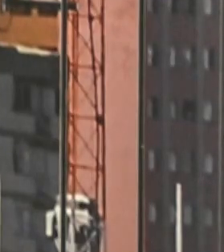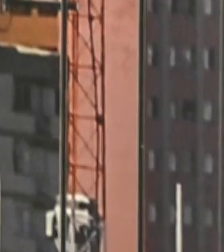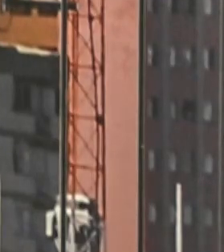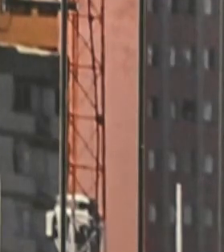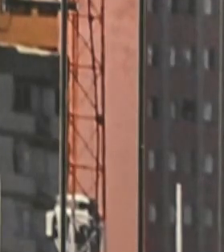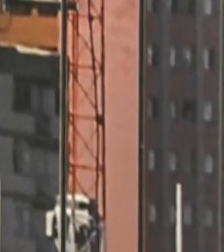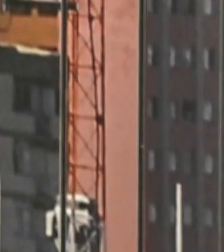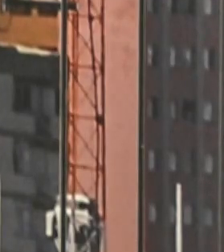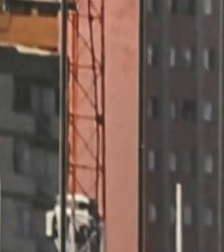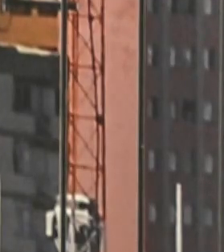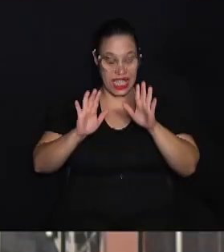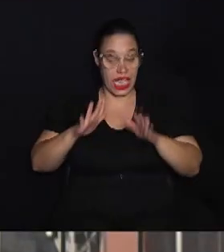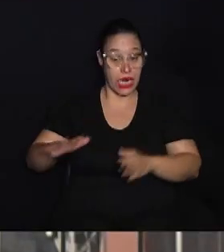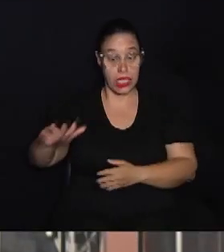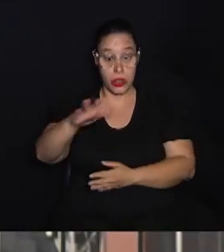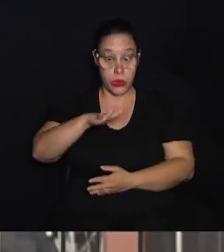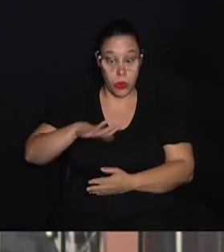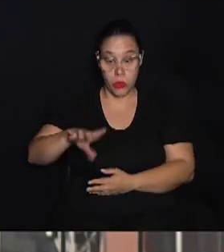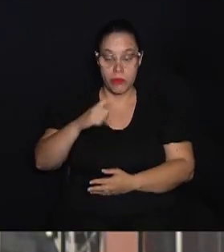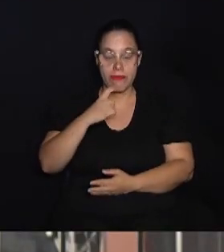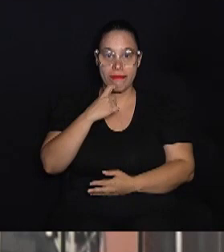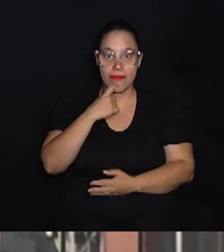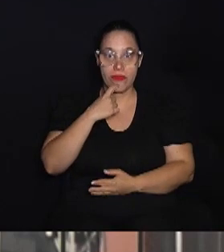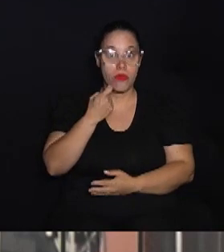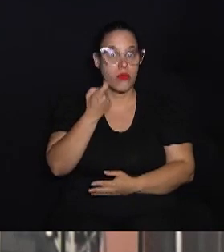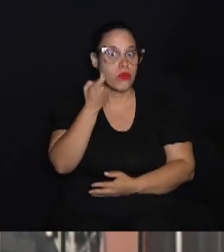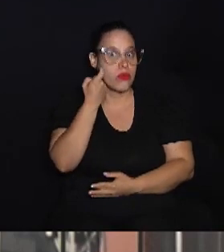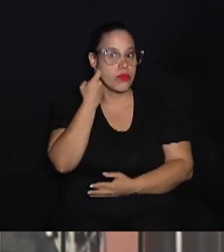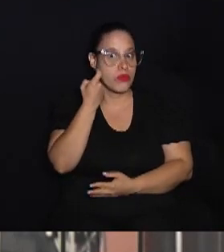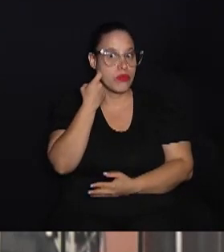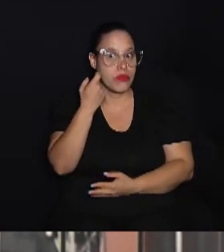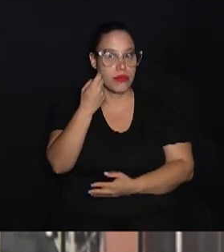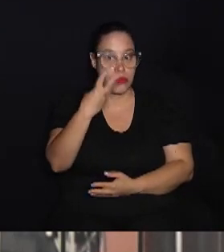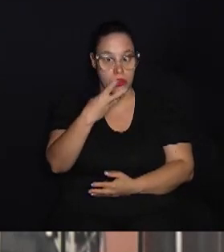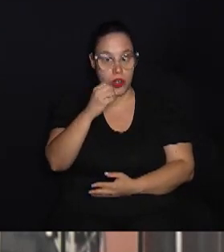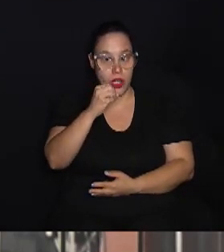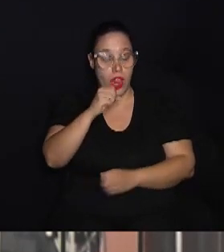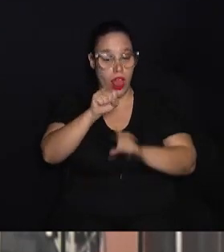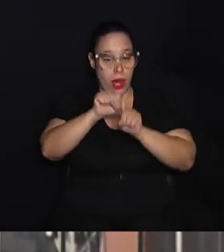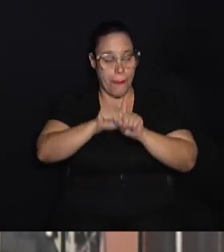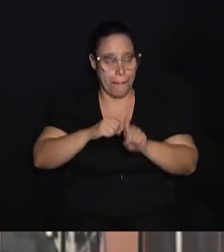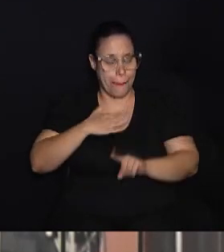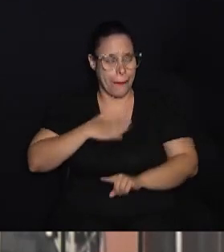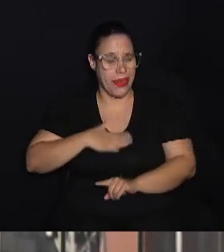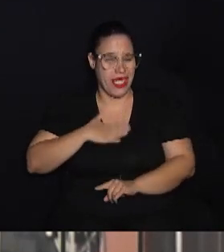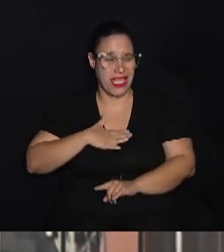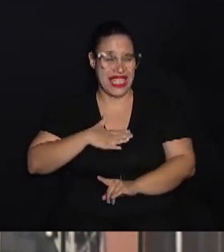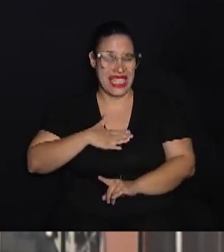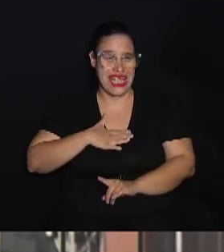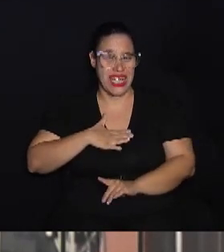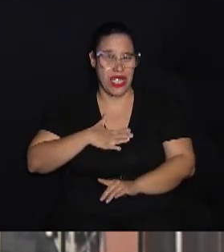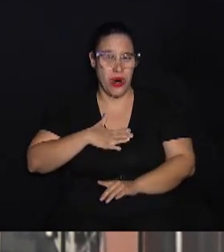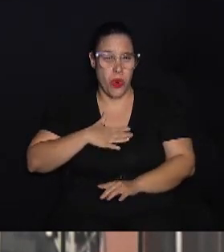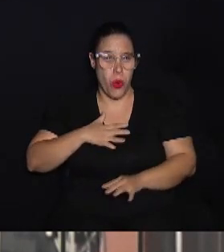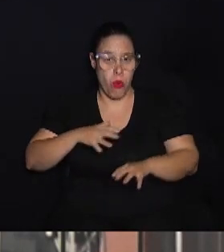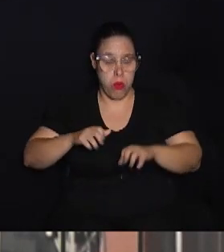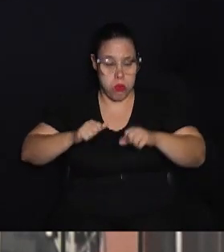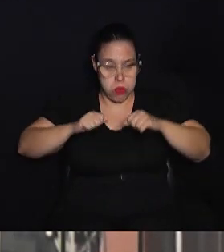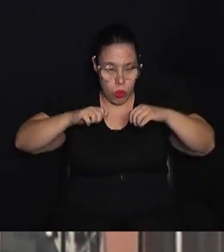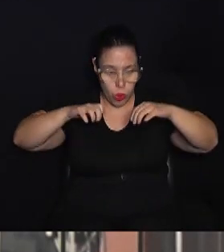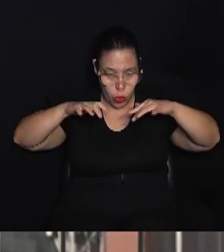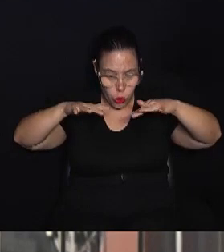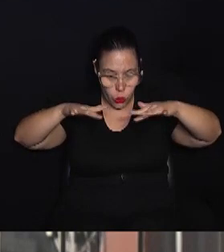Olá! A região de Campinas, desde a sexta-feira de 30 de agosto, tem sido cada vez mais coberta de